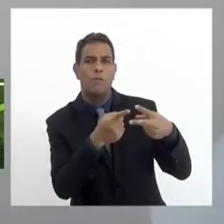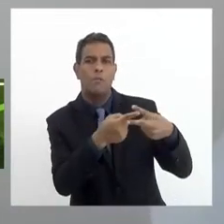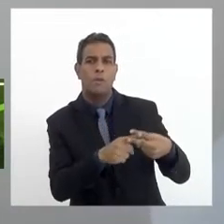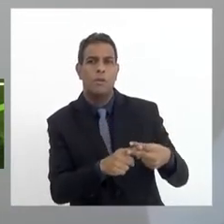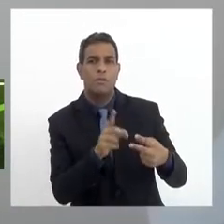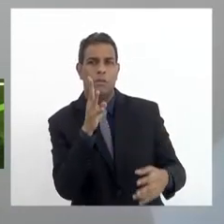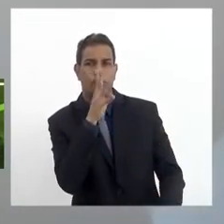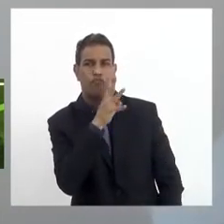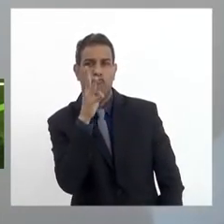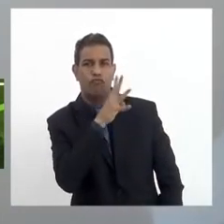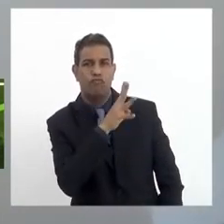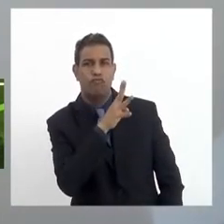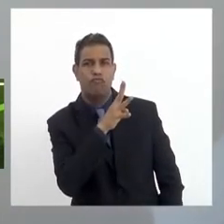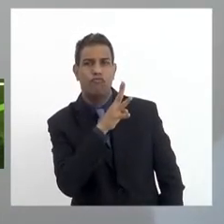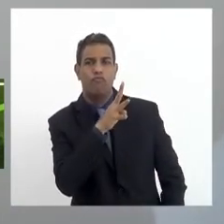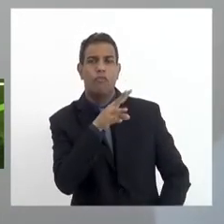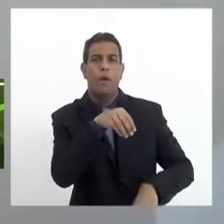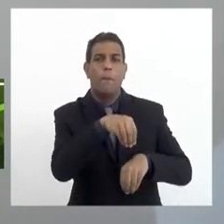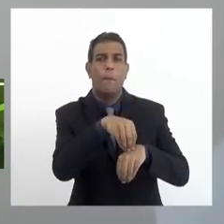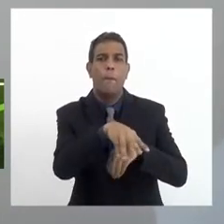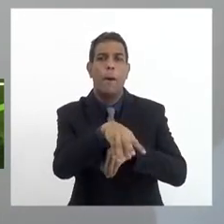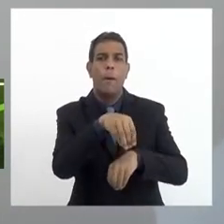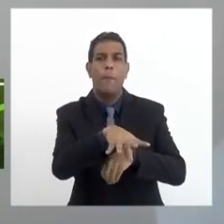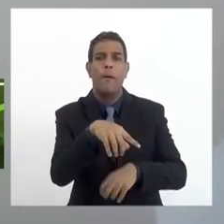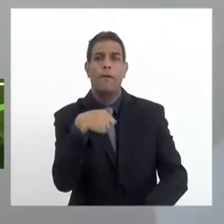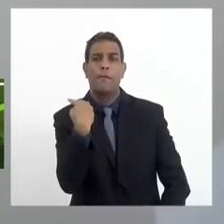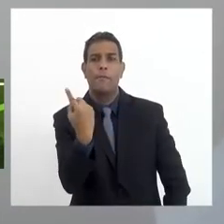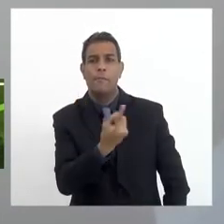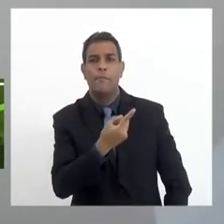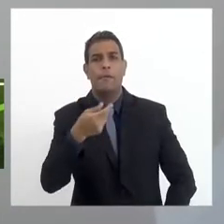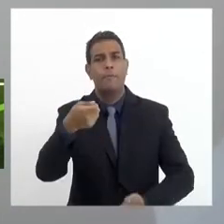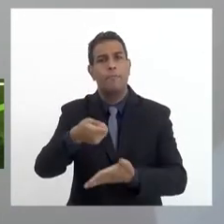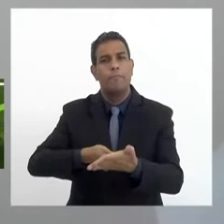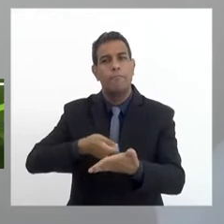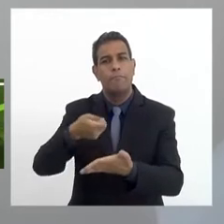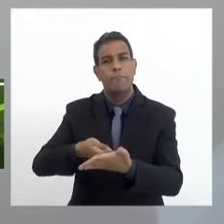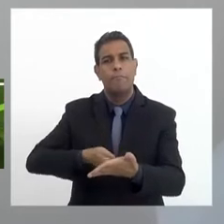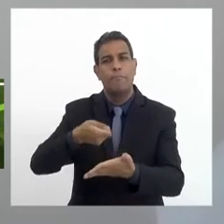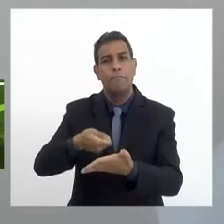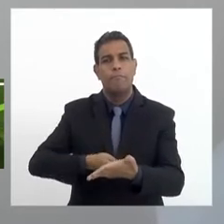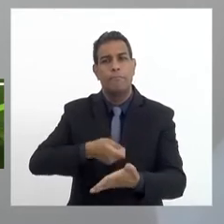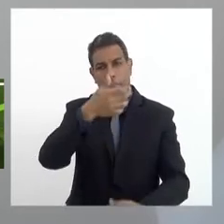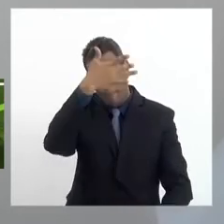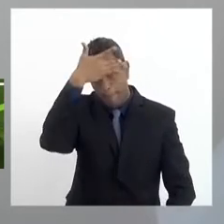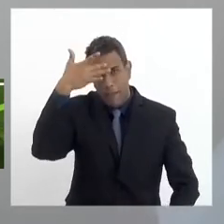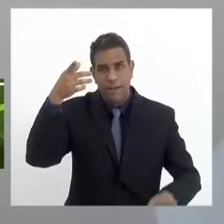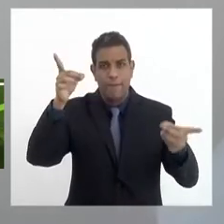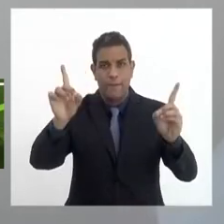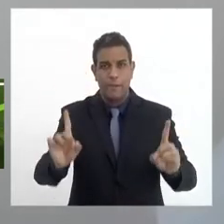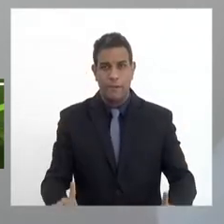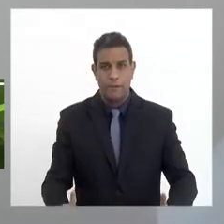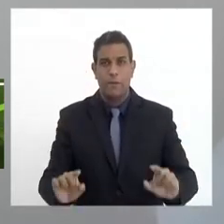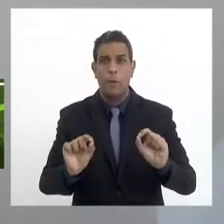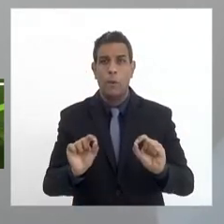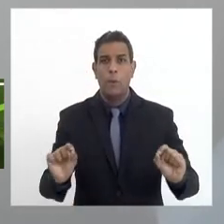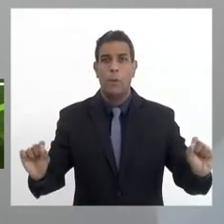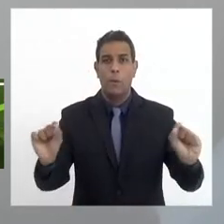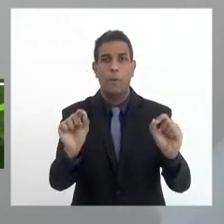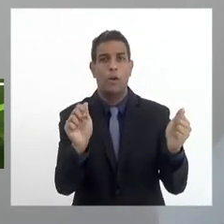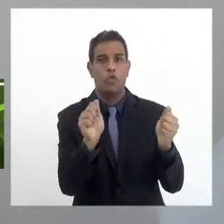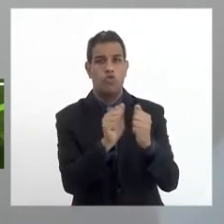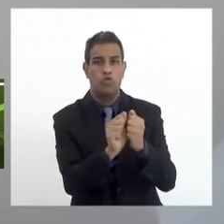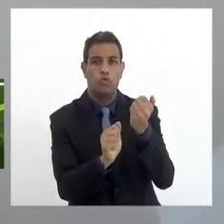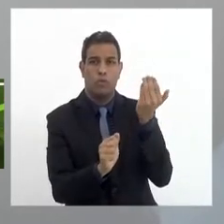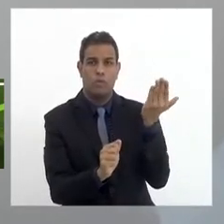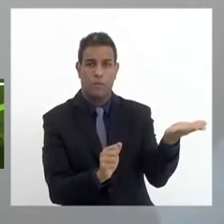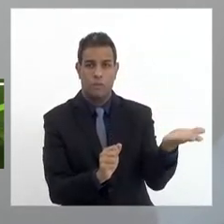distração. Esqueceu de mencionar que nós também atuamos muito legislando sobre a pessoa com deficiência, com projetos, inclusive, em coautoria com Vossa Excelência. É